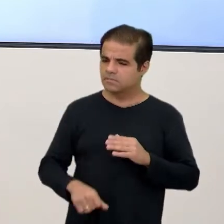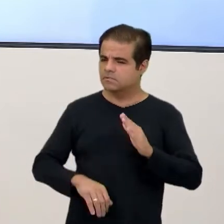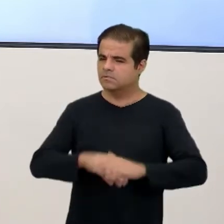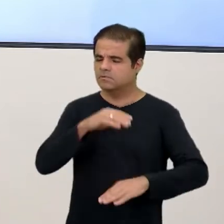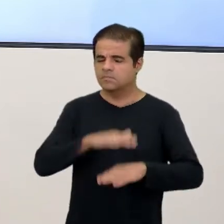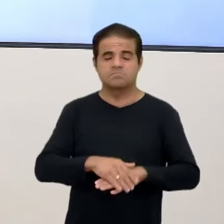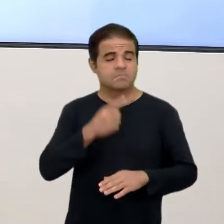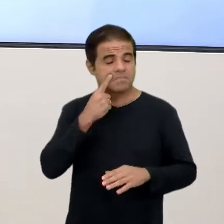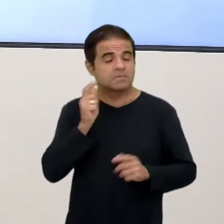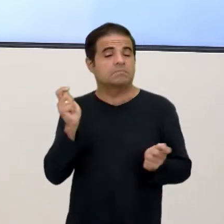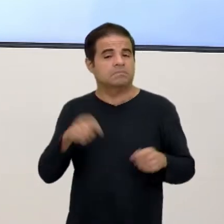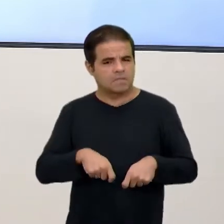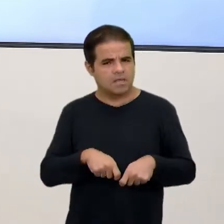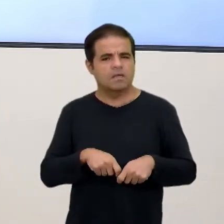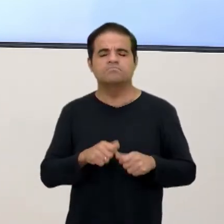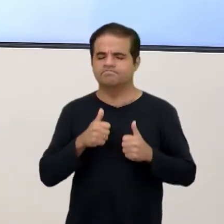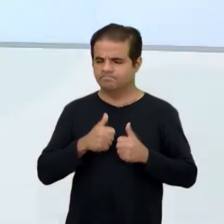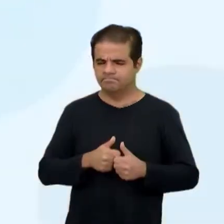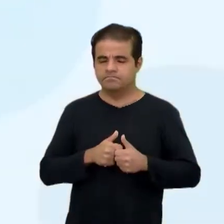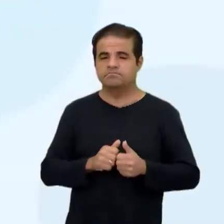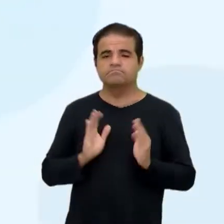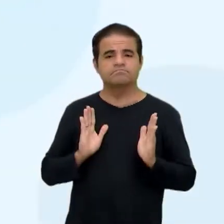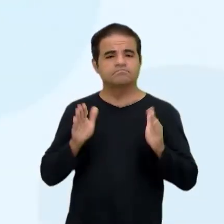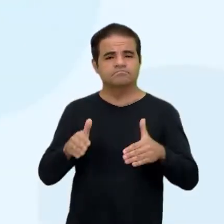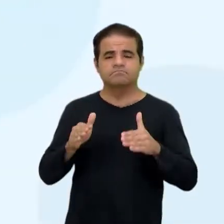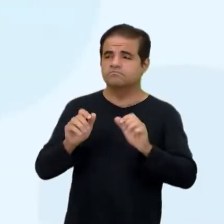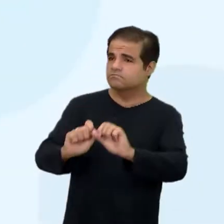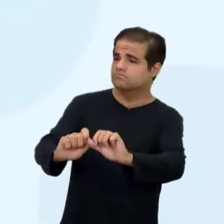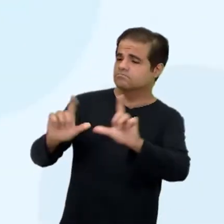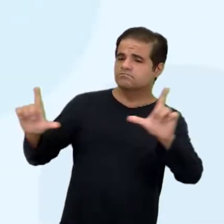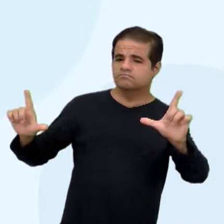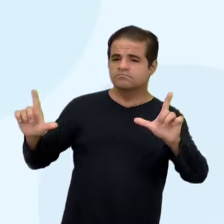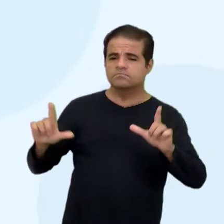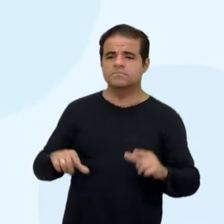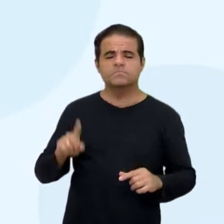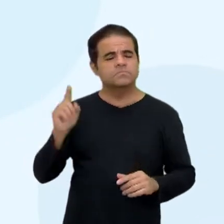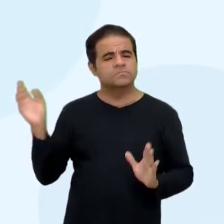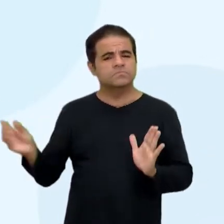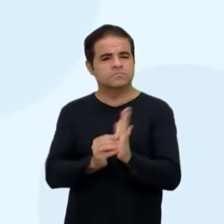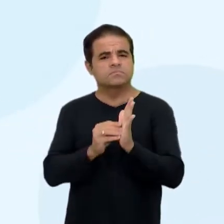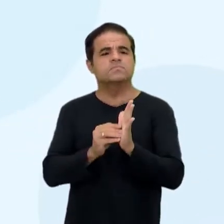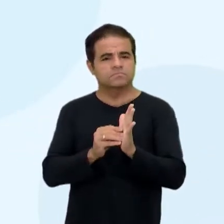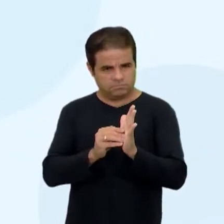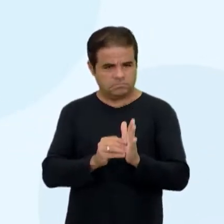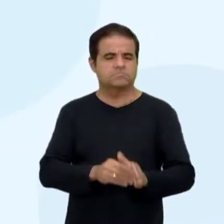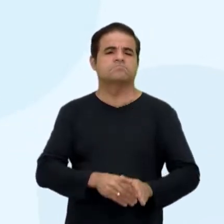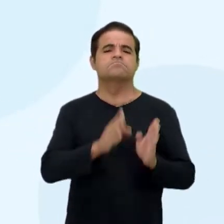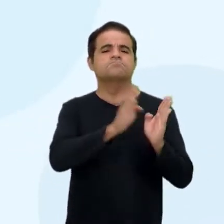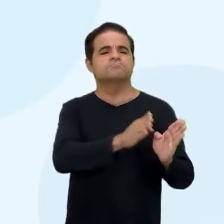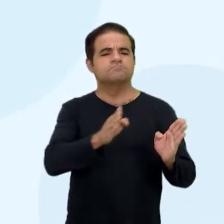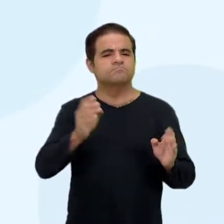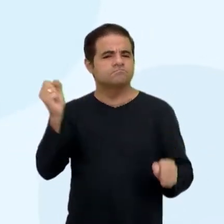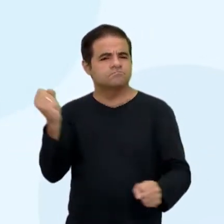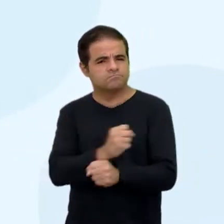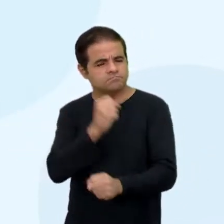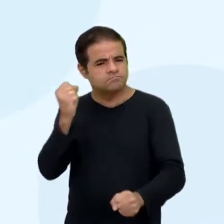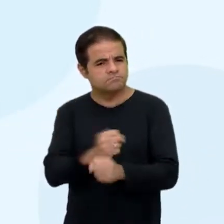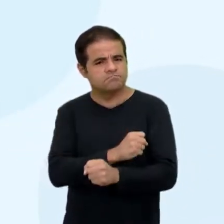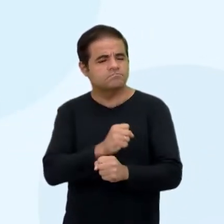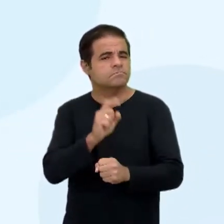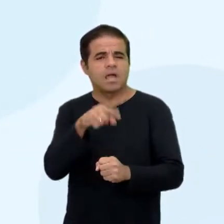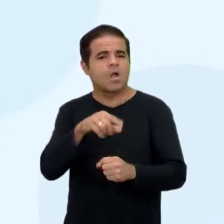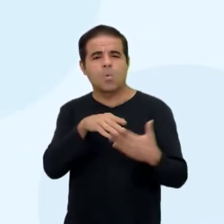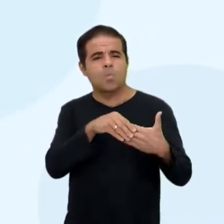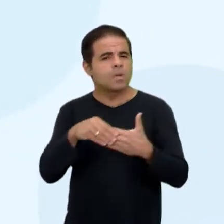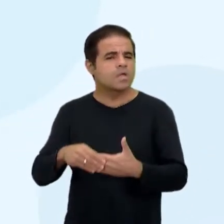mesmo, beleza? Voltando aí para nossa telinha, ó. Então, eu coloquei aqui essas etapas de construção, é tipo um